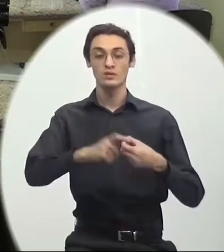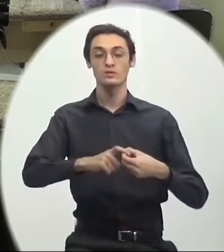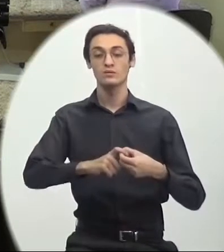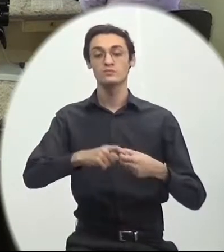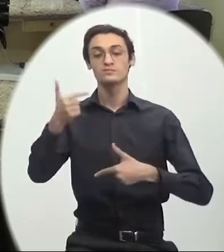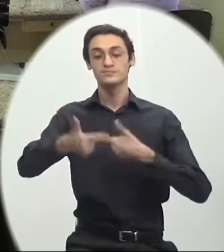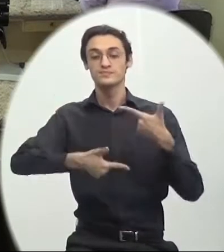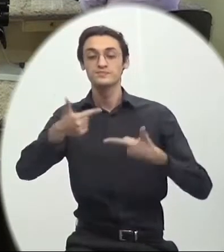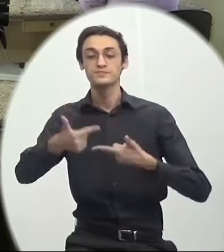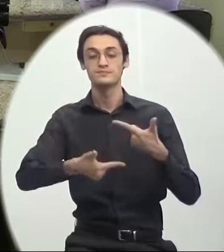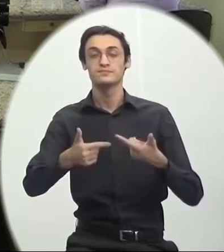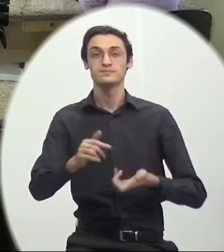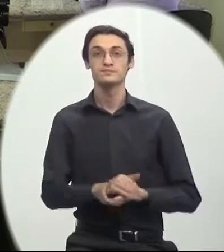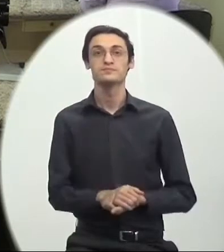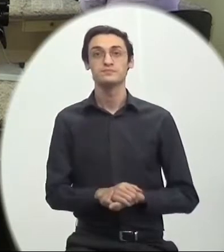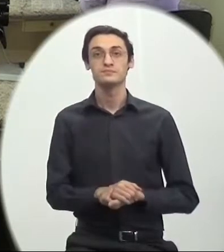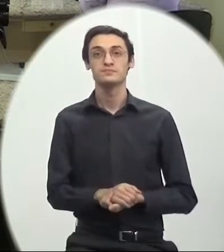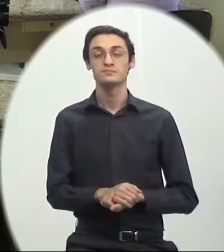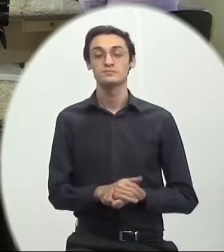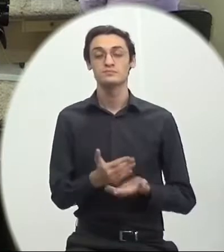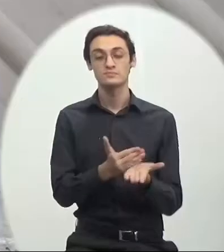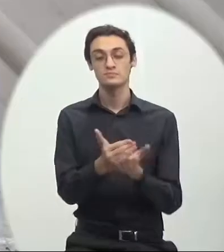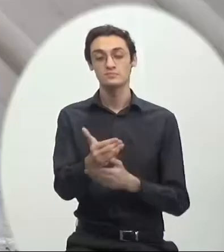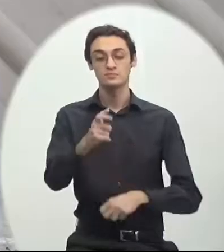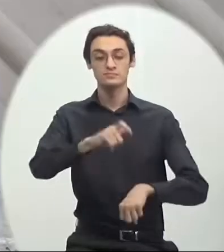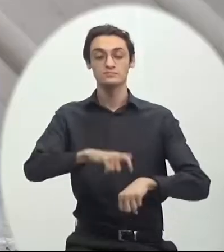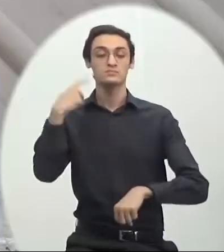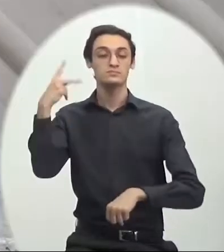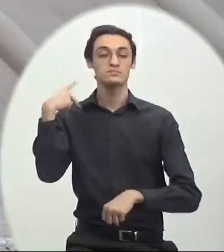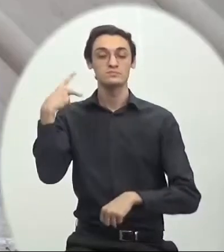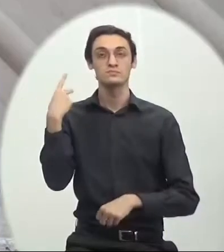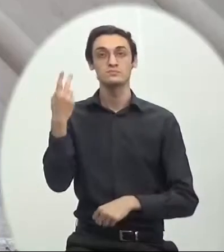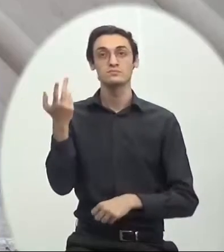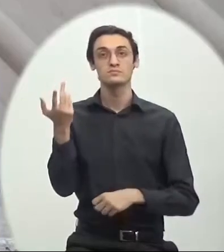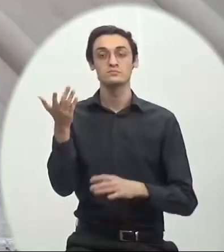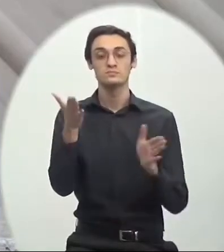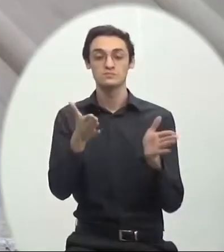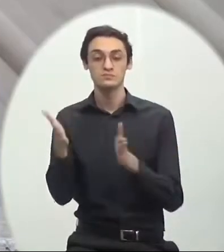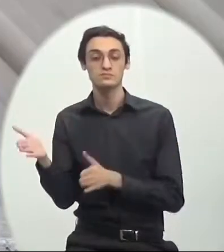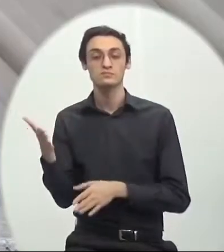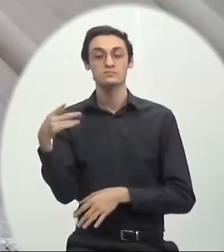Retomados os trabalhos, então passamos ao horário político, pela ordem,